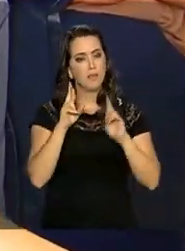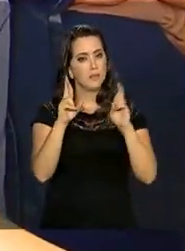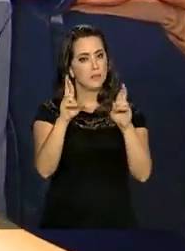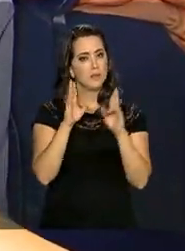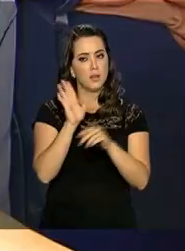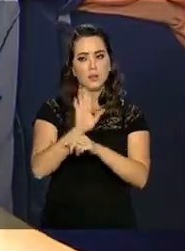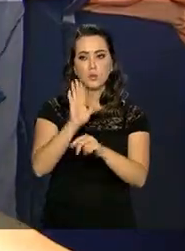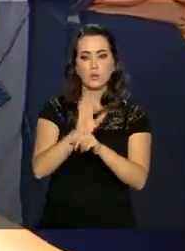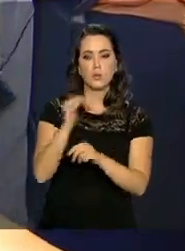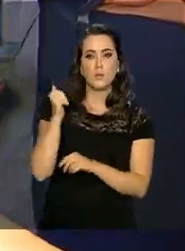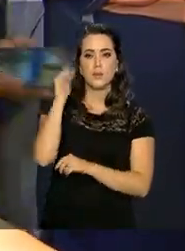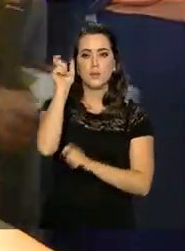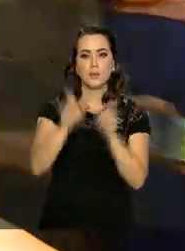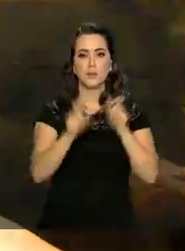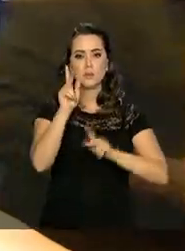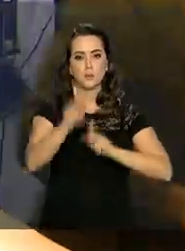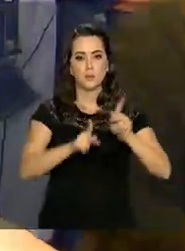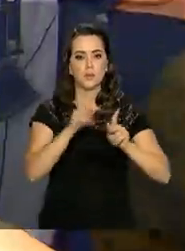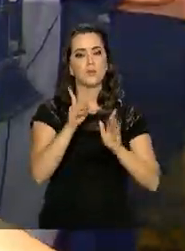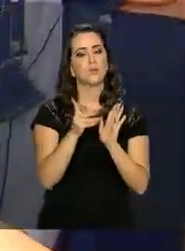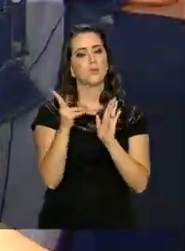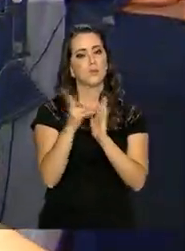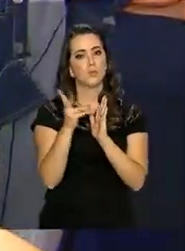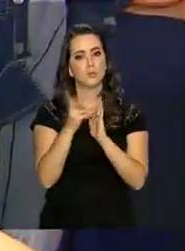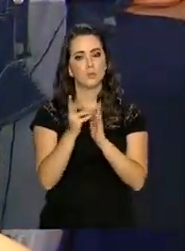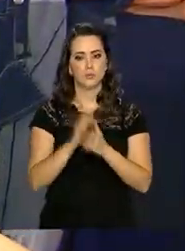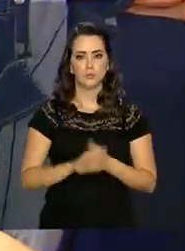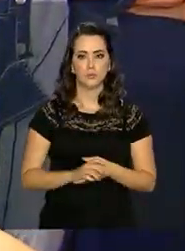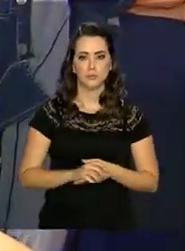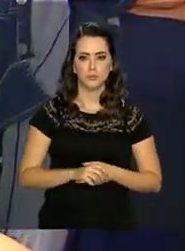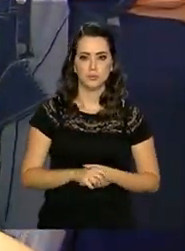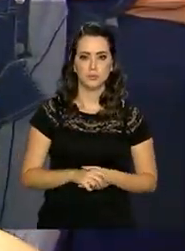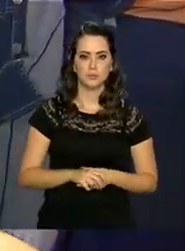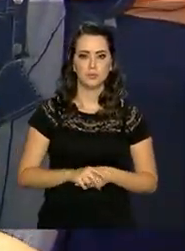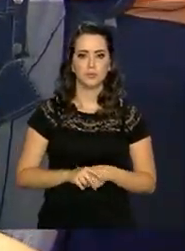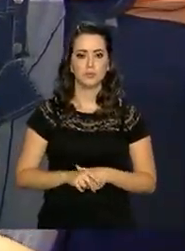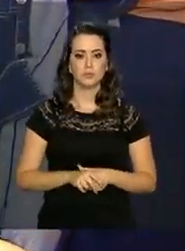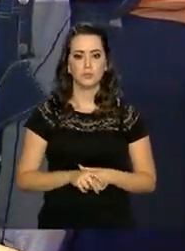poder ajudar mais os povos indígenas.